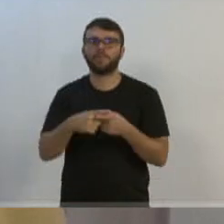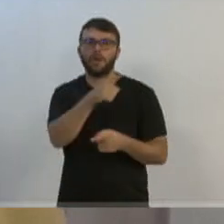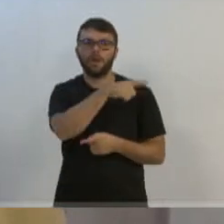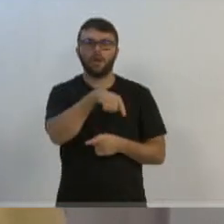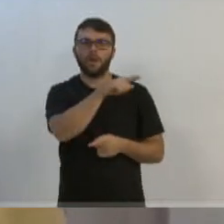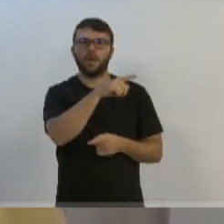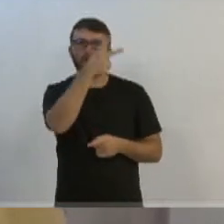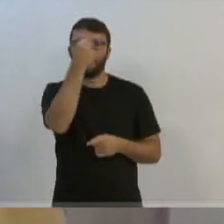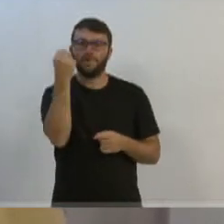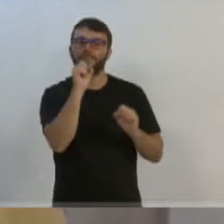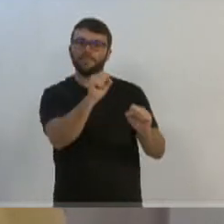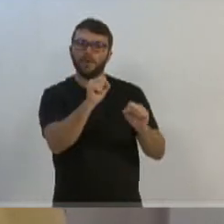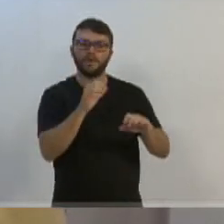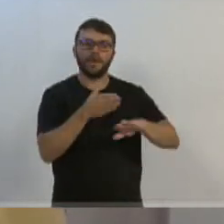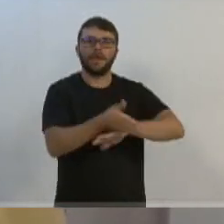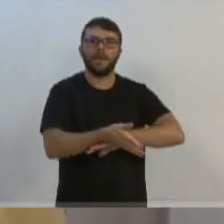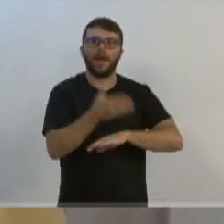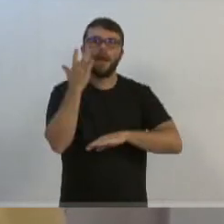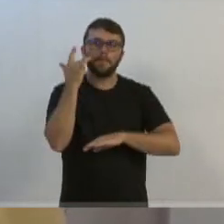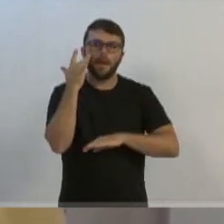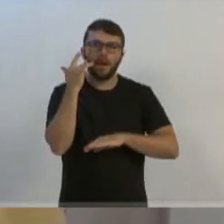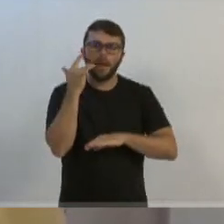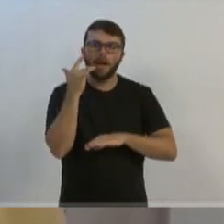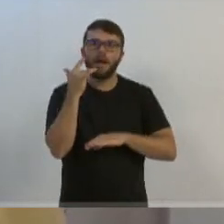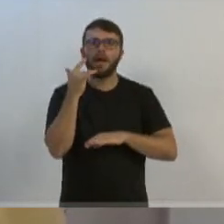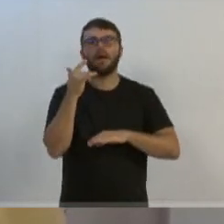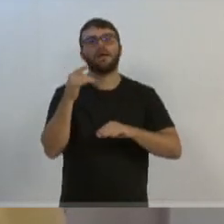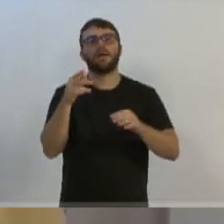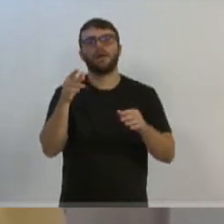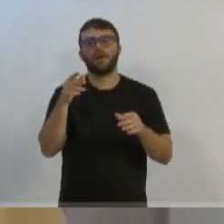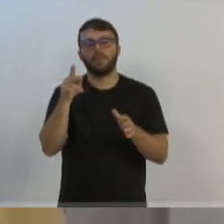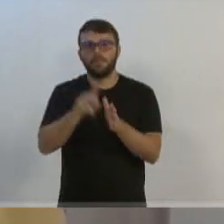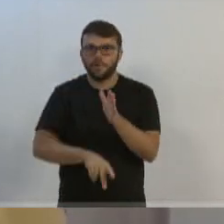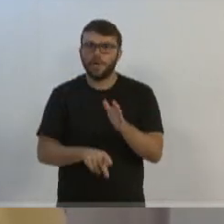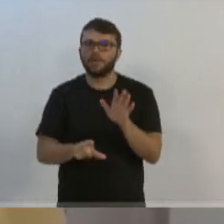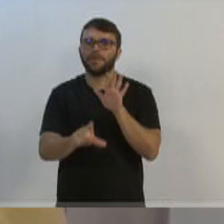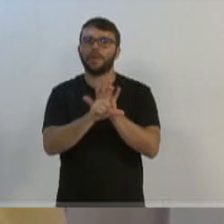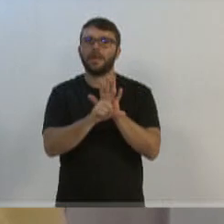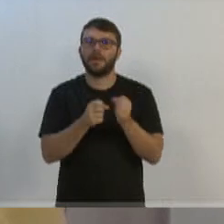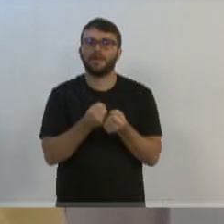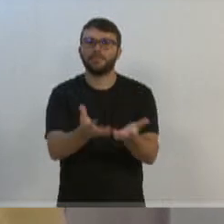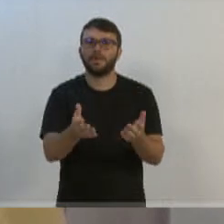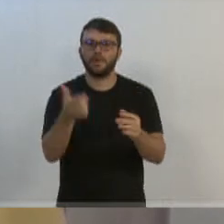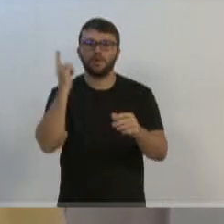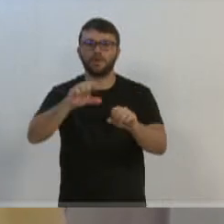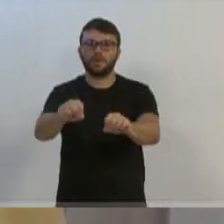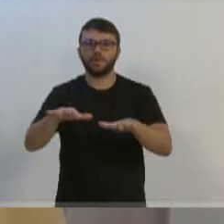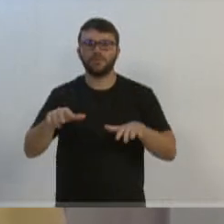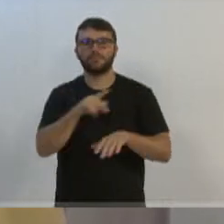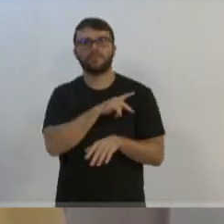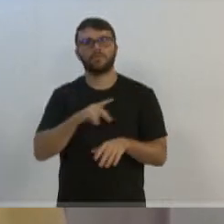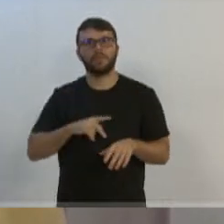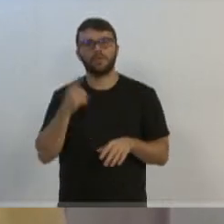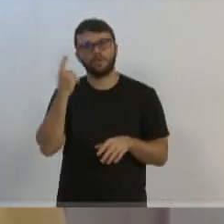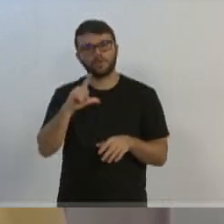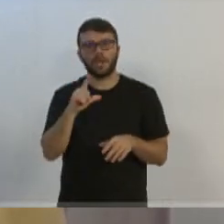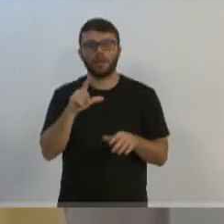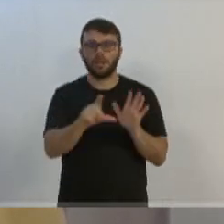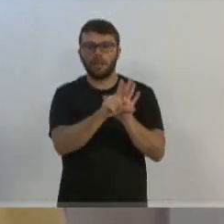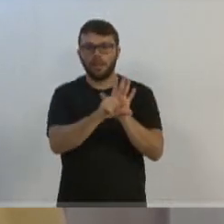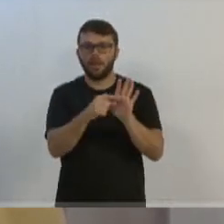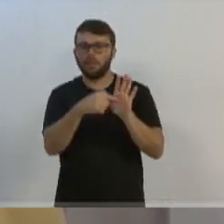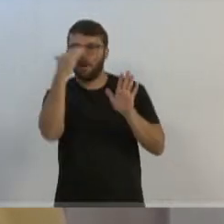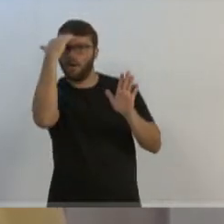entrar na sequência, inclusive amanhã, como já foi dito aqui, com este projeto de lei, com o encaminhamento da audiência pública, cumprindo os requisitos legais.